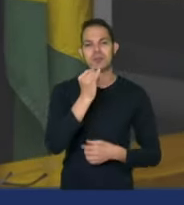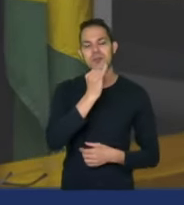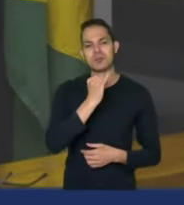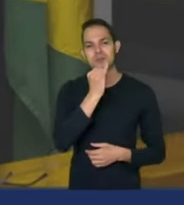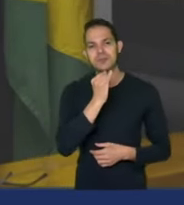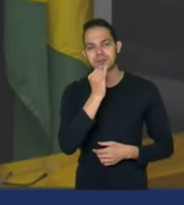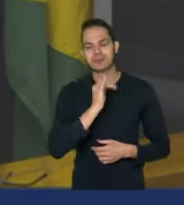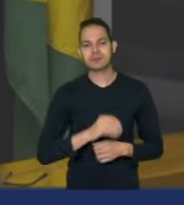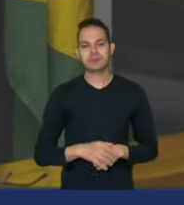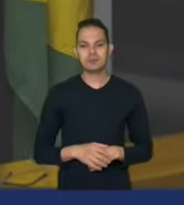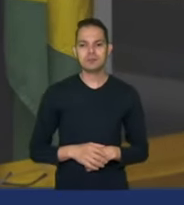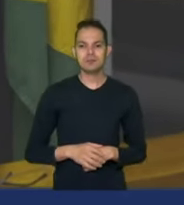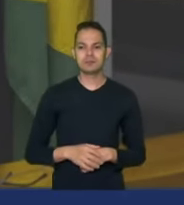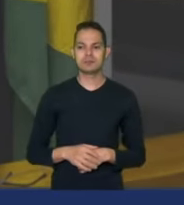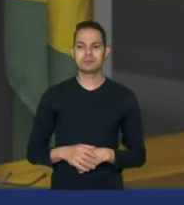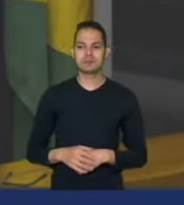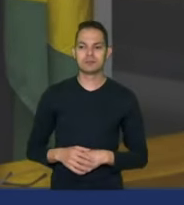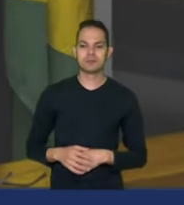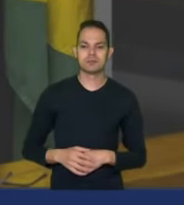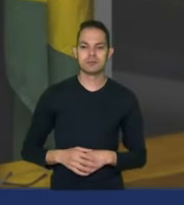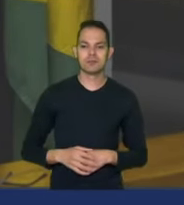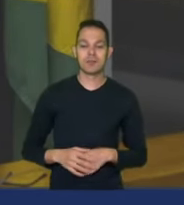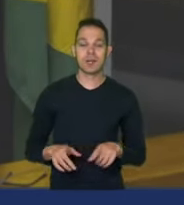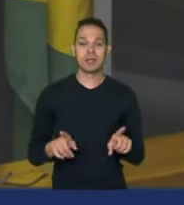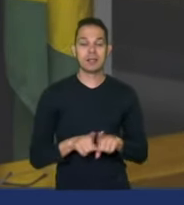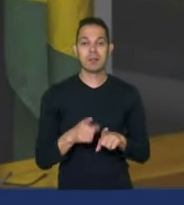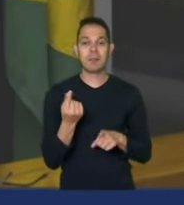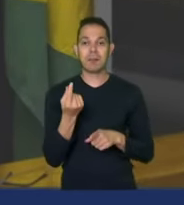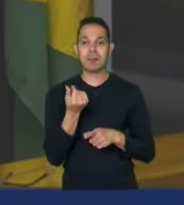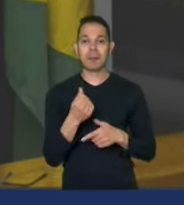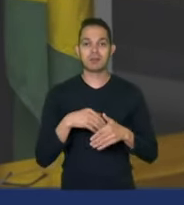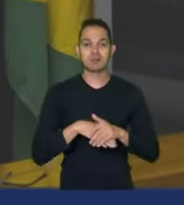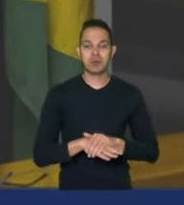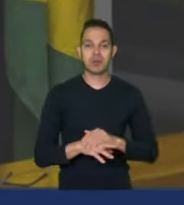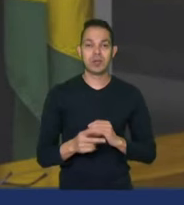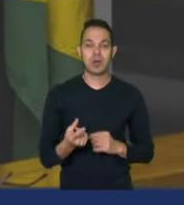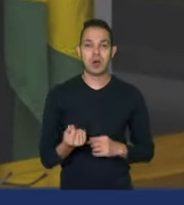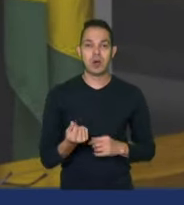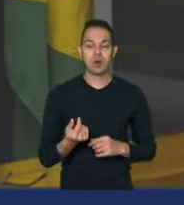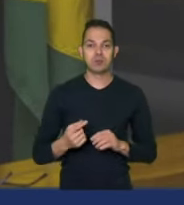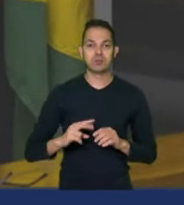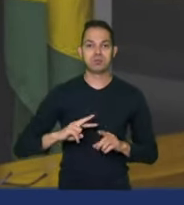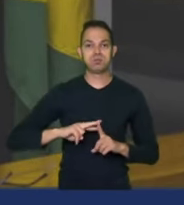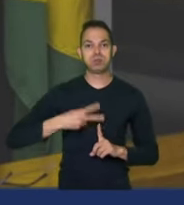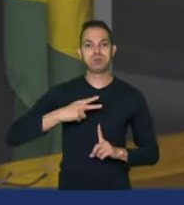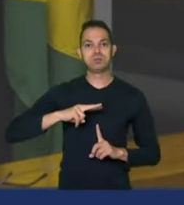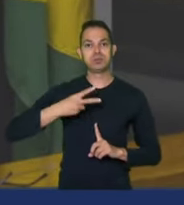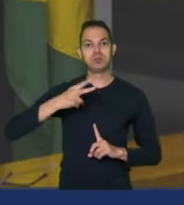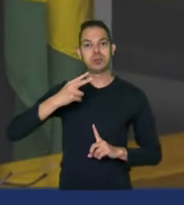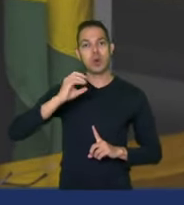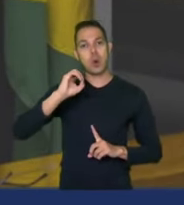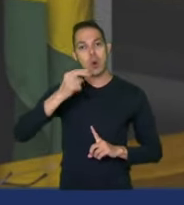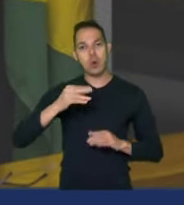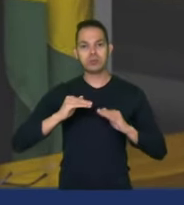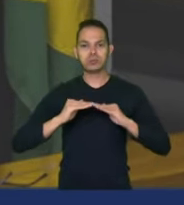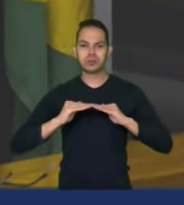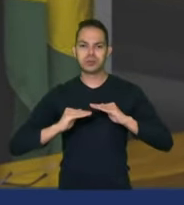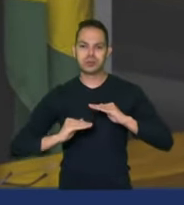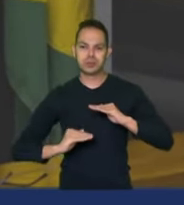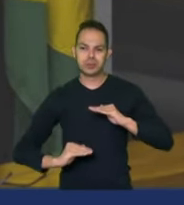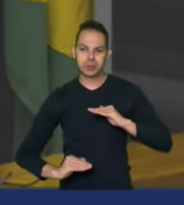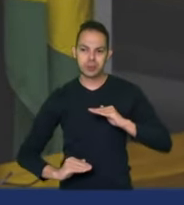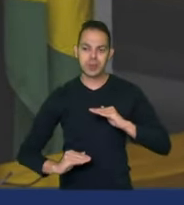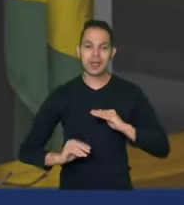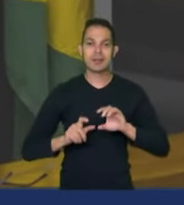também há um fundo de caixa, mas têm os valores aumentados ou diminuídos, isto